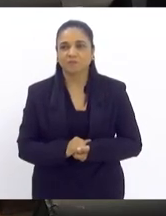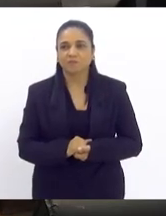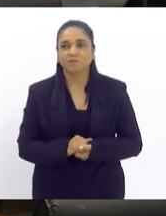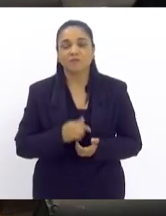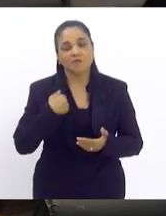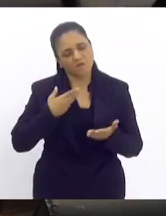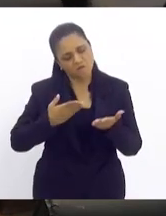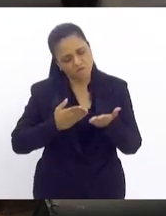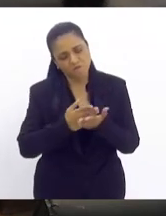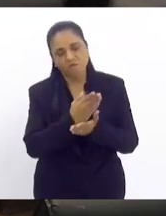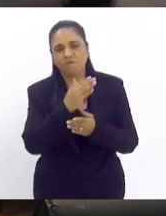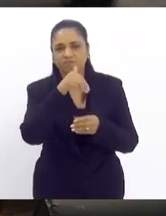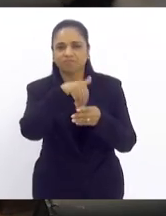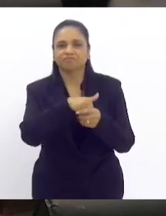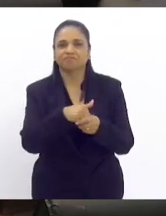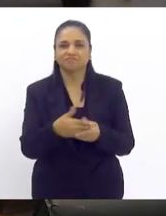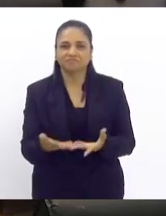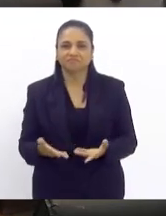Favorável, senhor presidente.